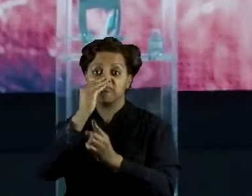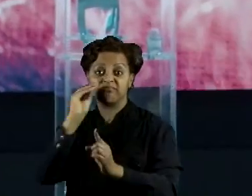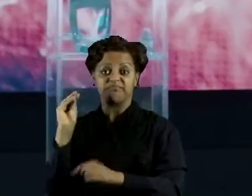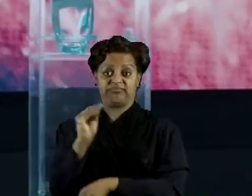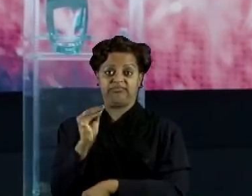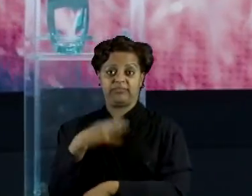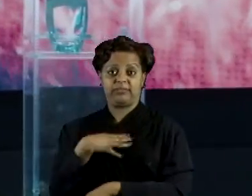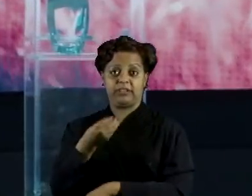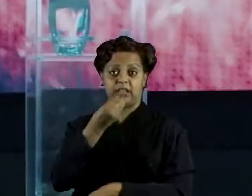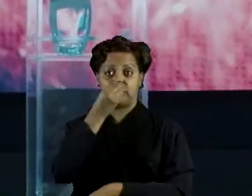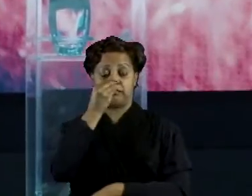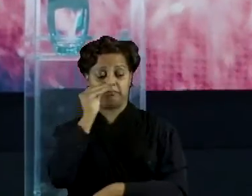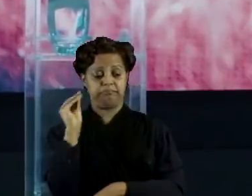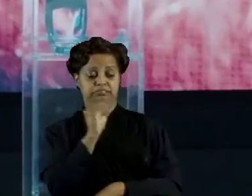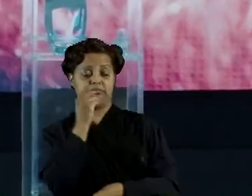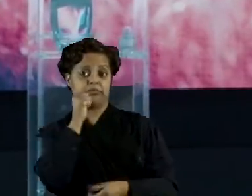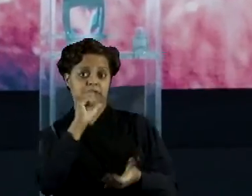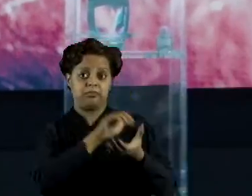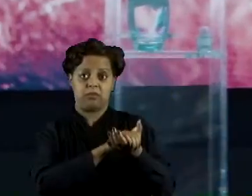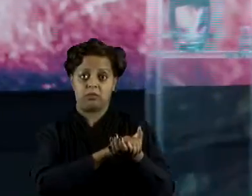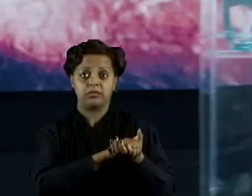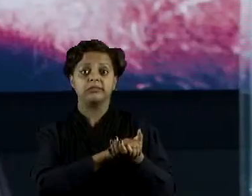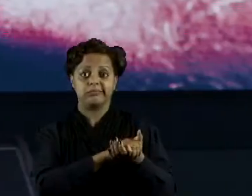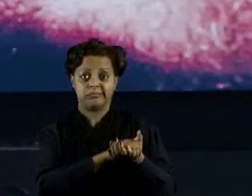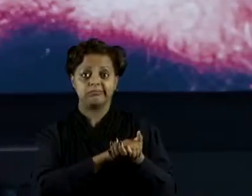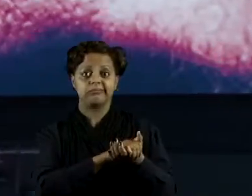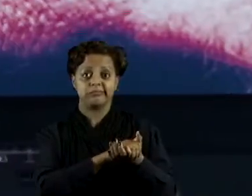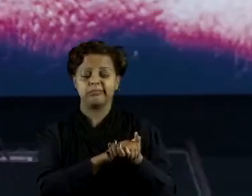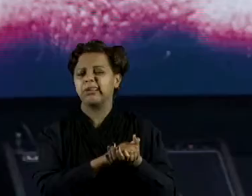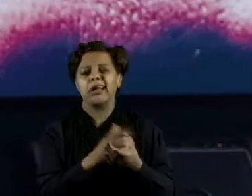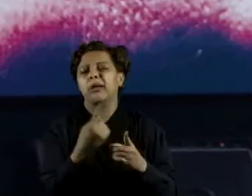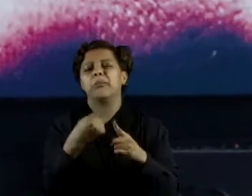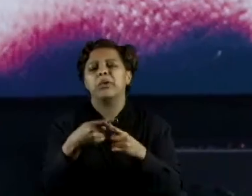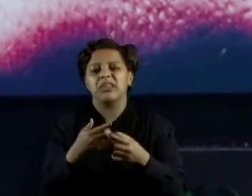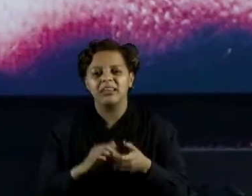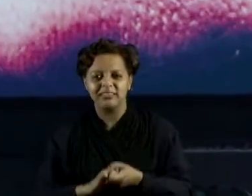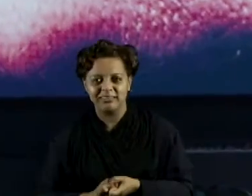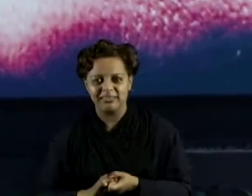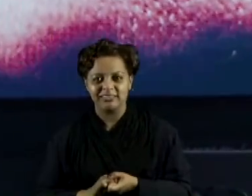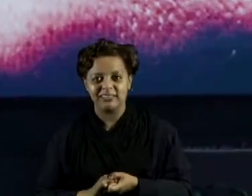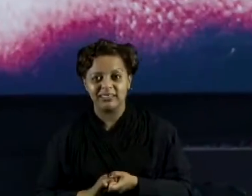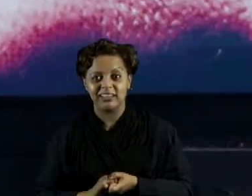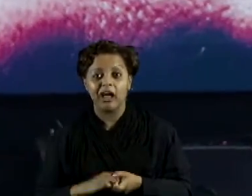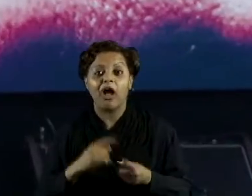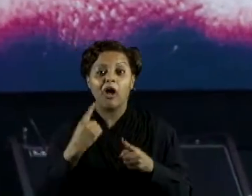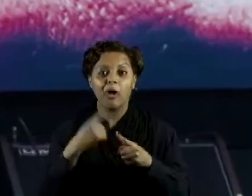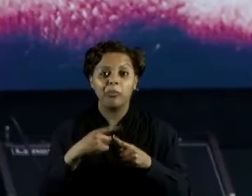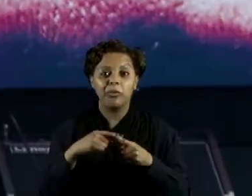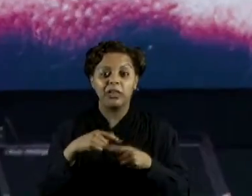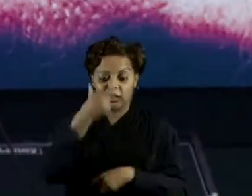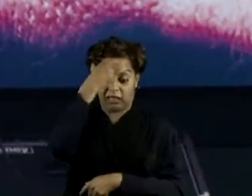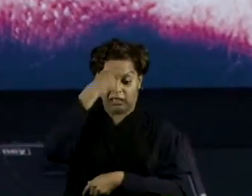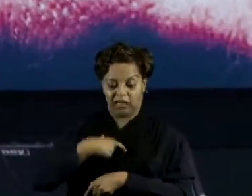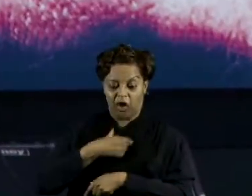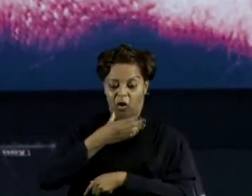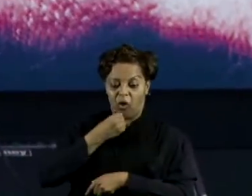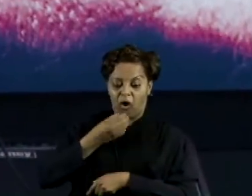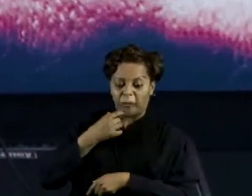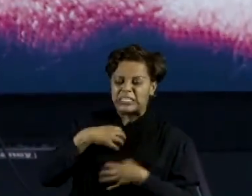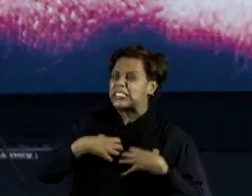esposa, a esposa da mocidade. Por quê? Porque estão em busca de felicidade.